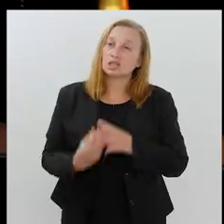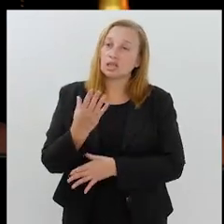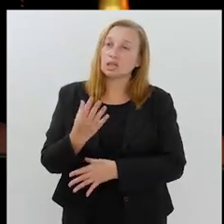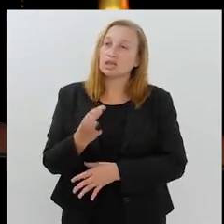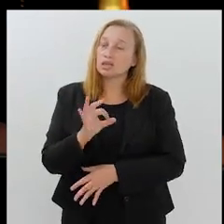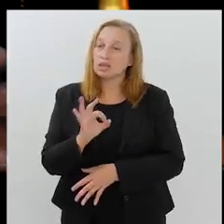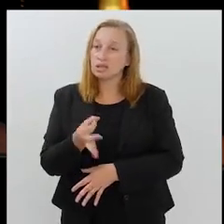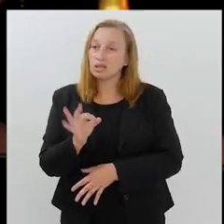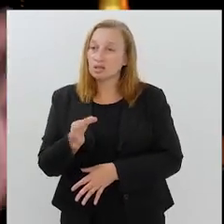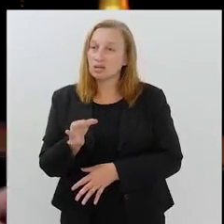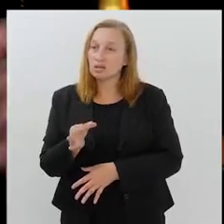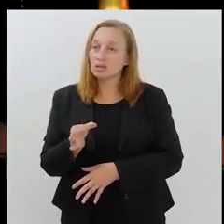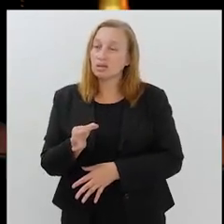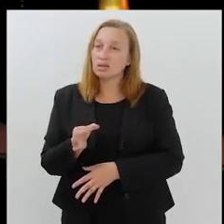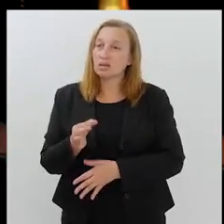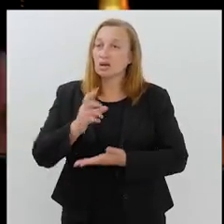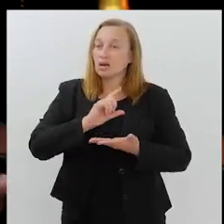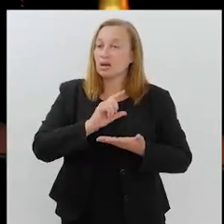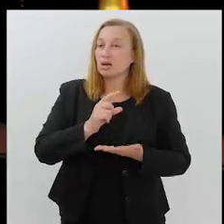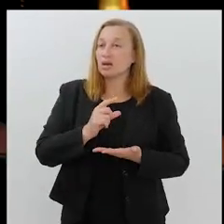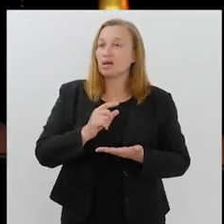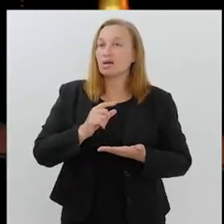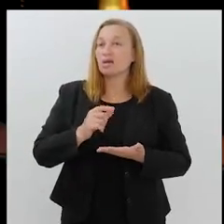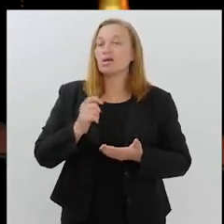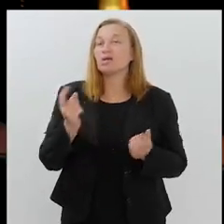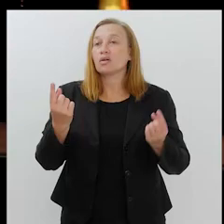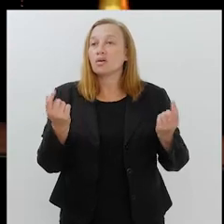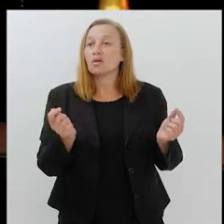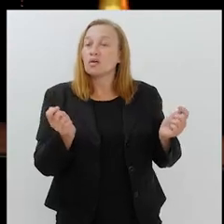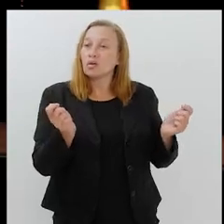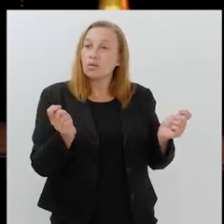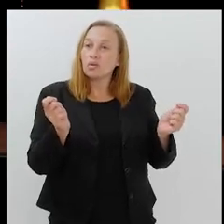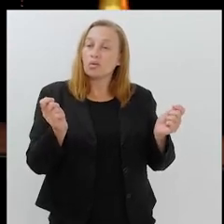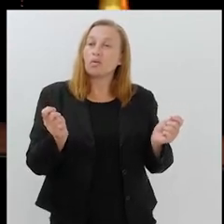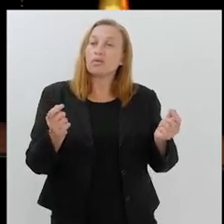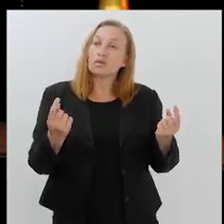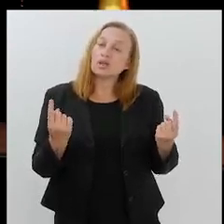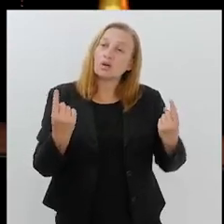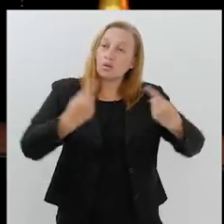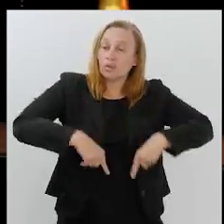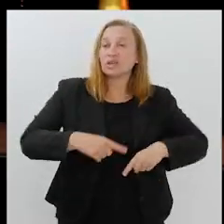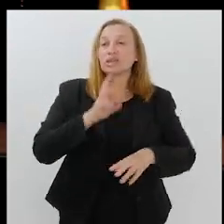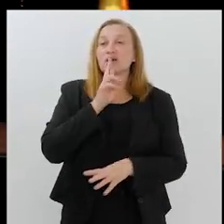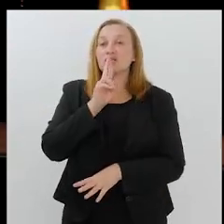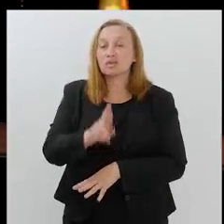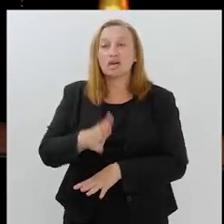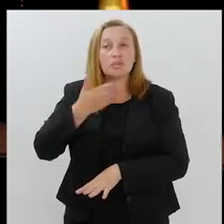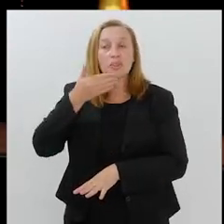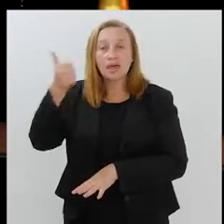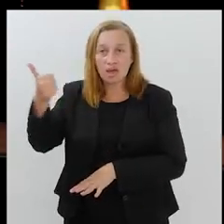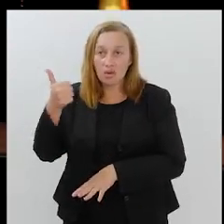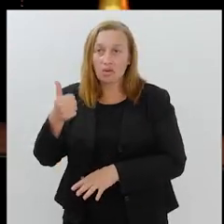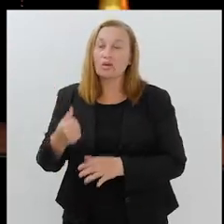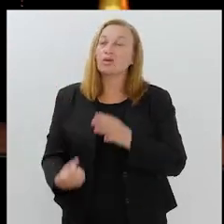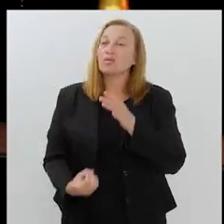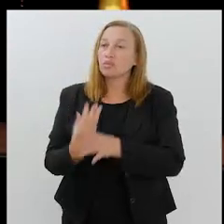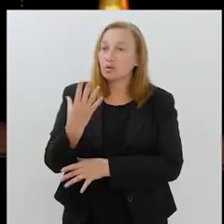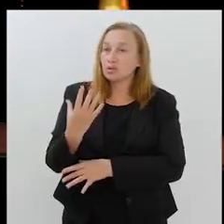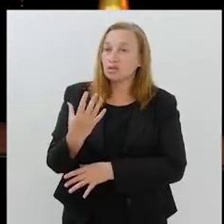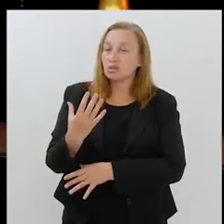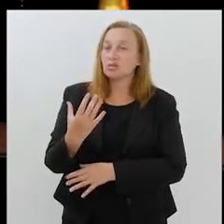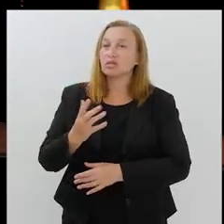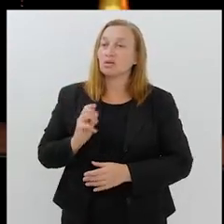a gente promova pelo menos nos Marcos do Capital eh maior competitividade e eh resultados melhores